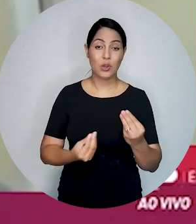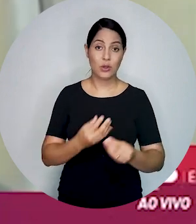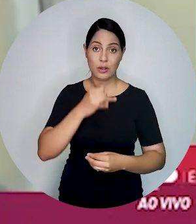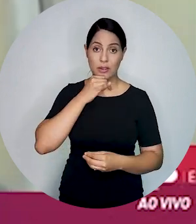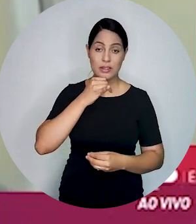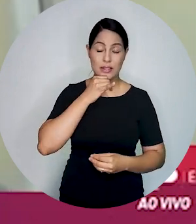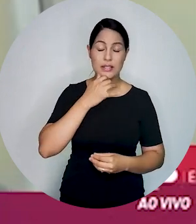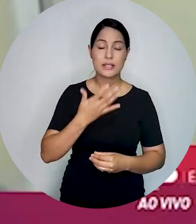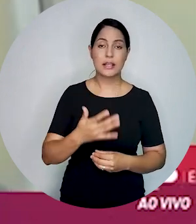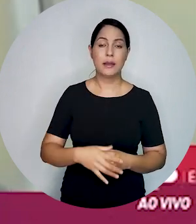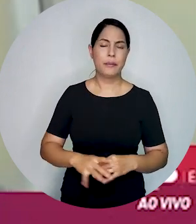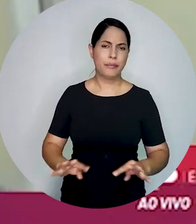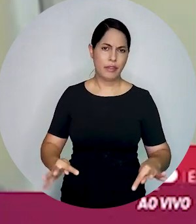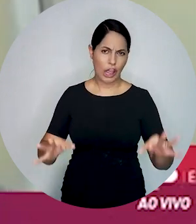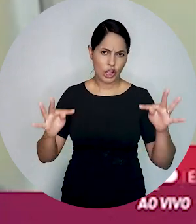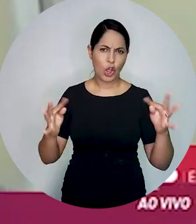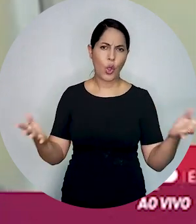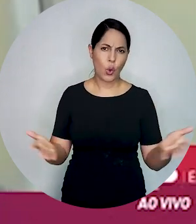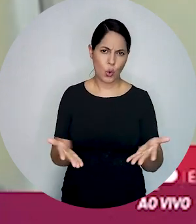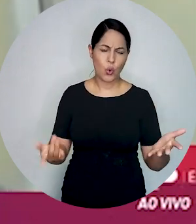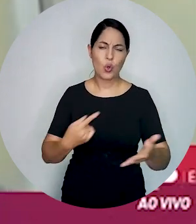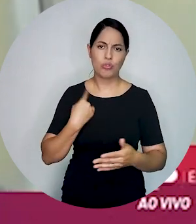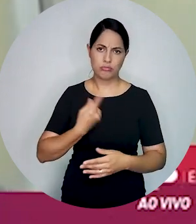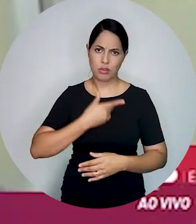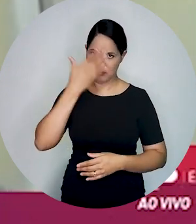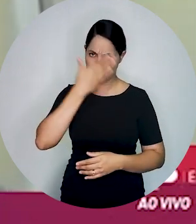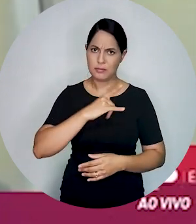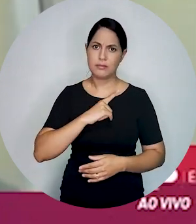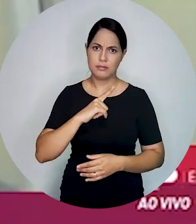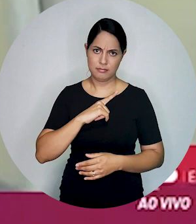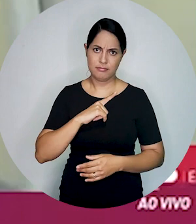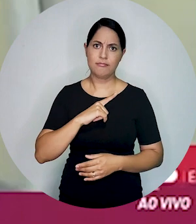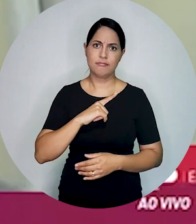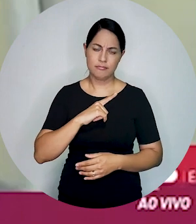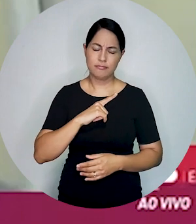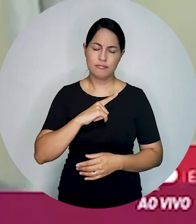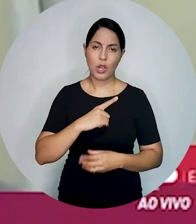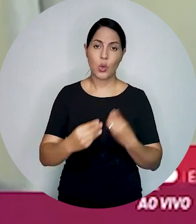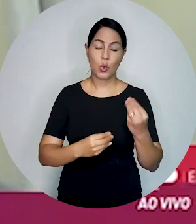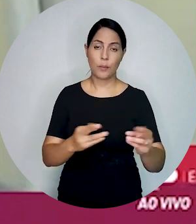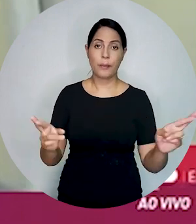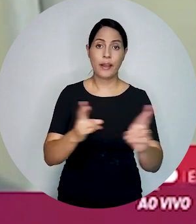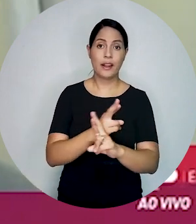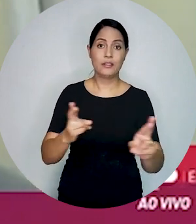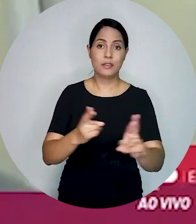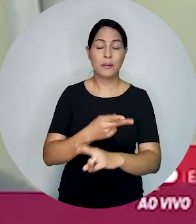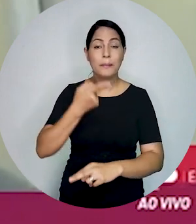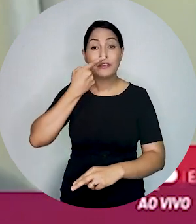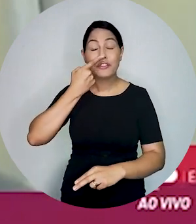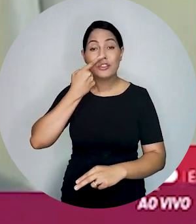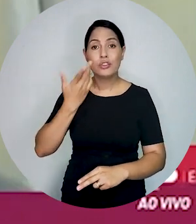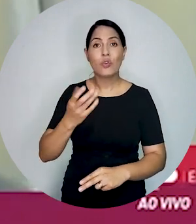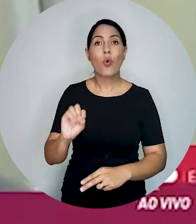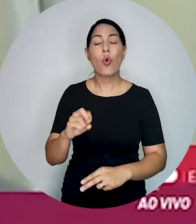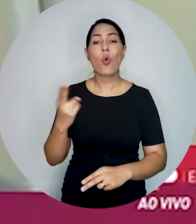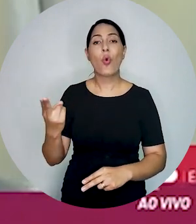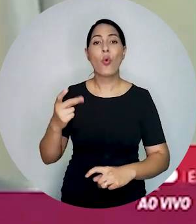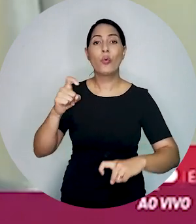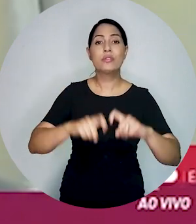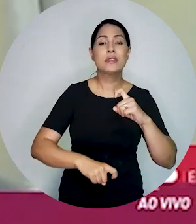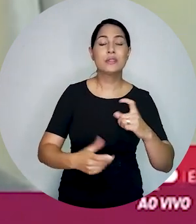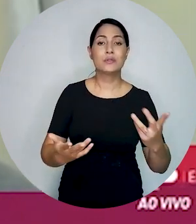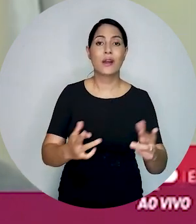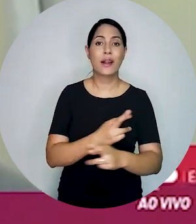baseado no material tecnológico que nós temos hoje, há relacionamentos afetivos e até sexuais